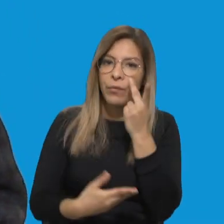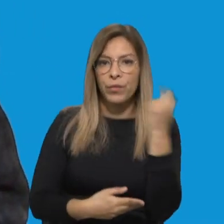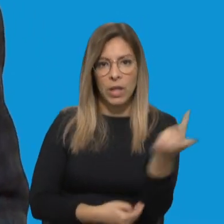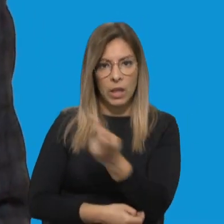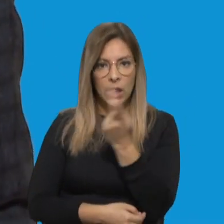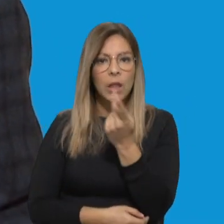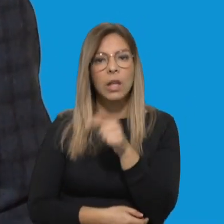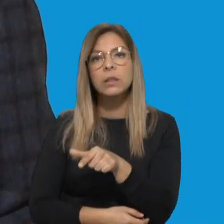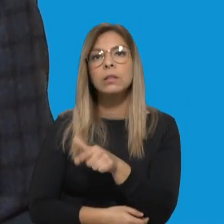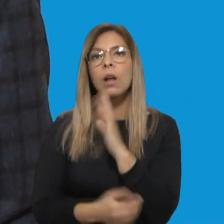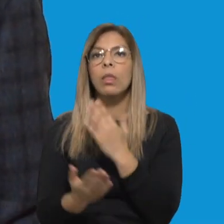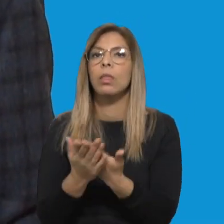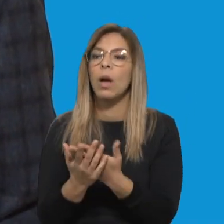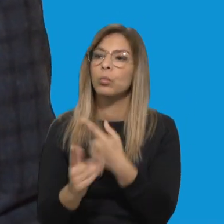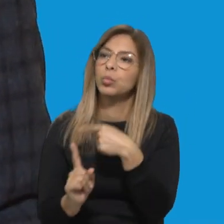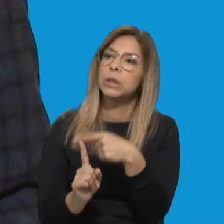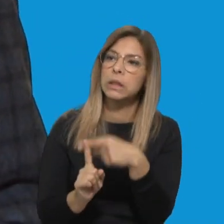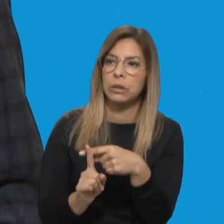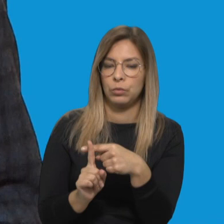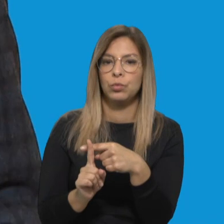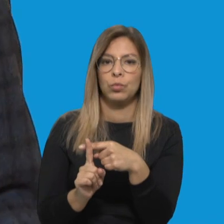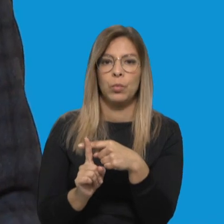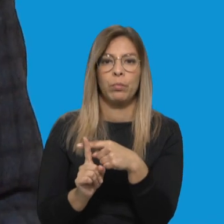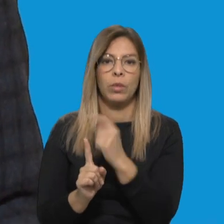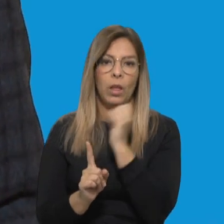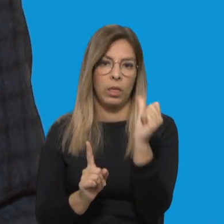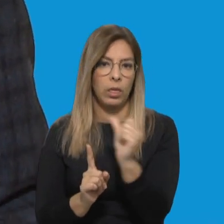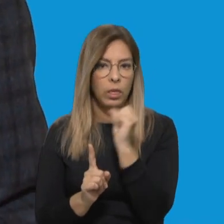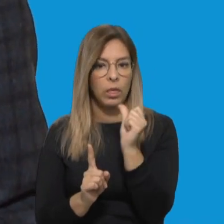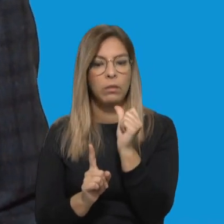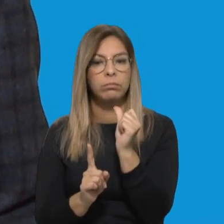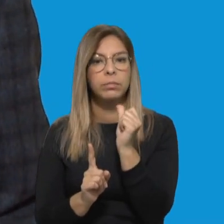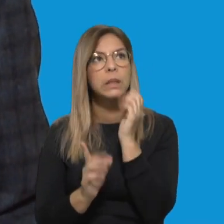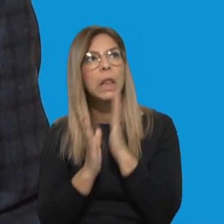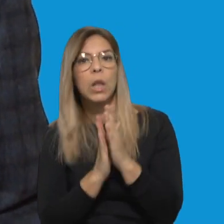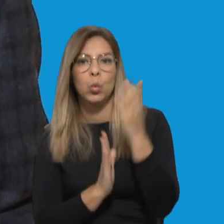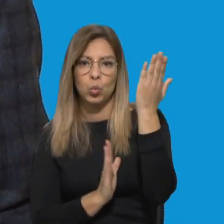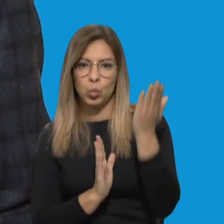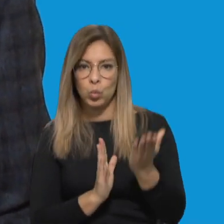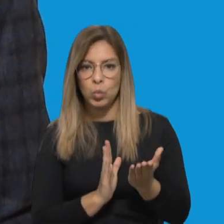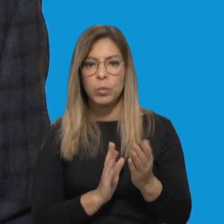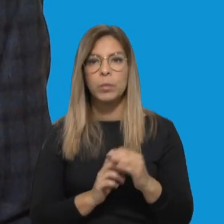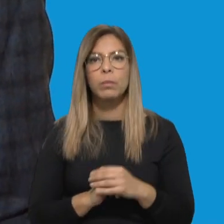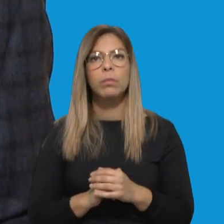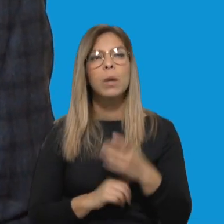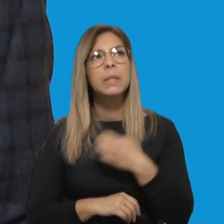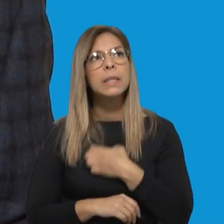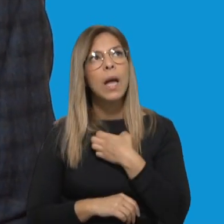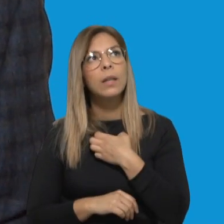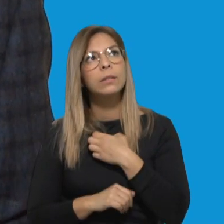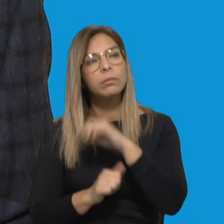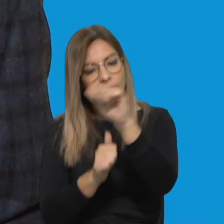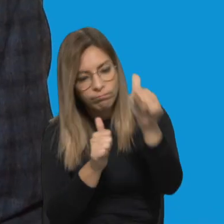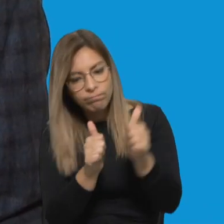quando beneficiamos, quando sentimos este perdão que nos vem de Deus, mas também no sentir-se acolhido. O